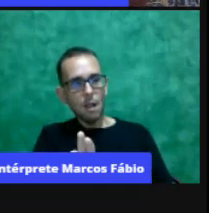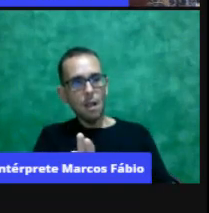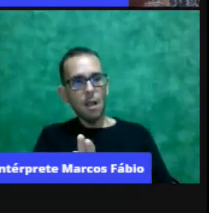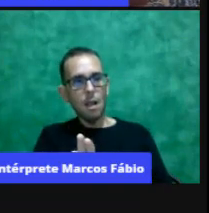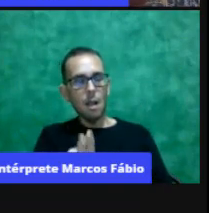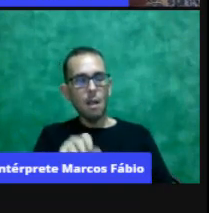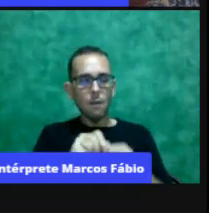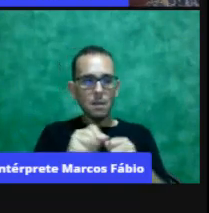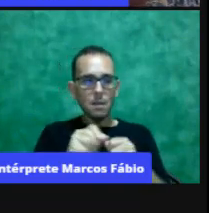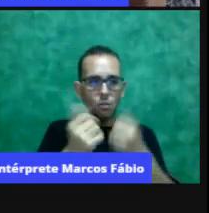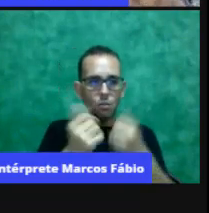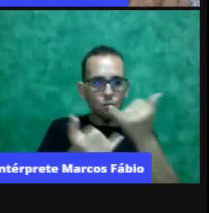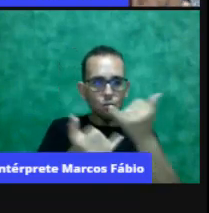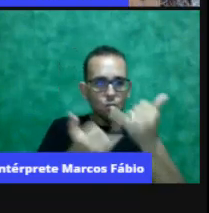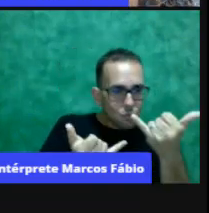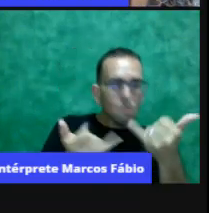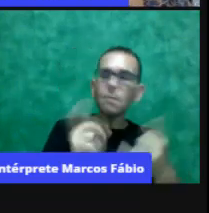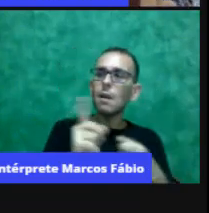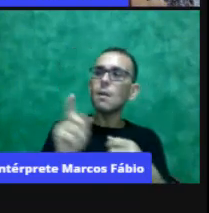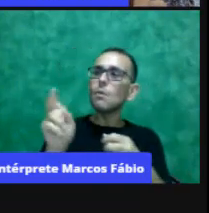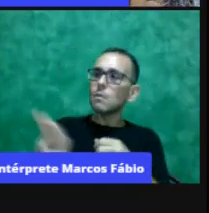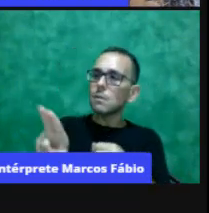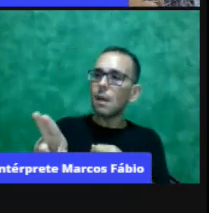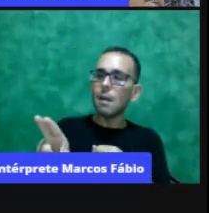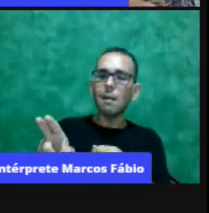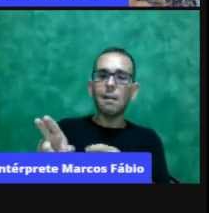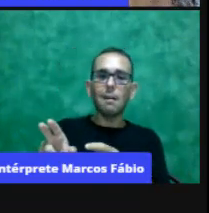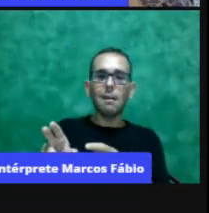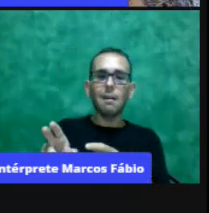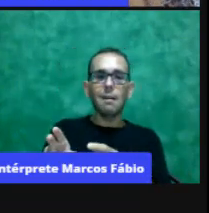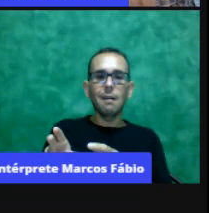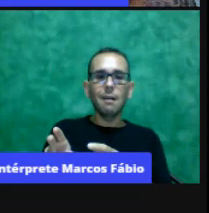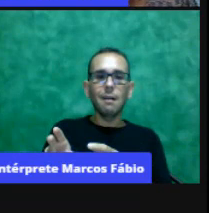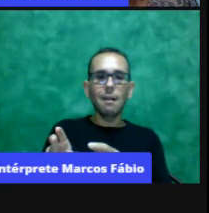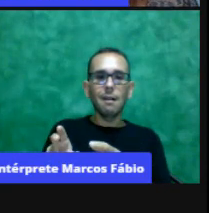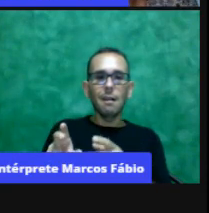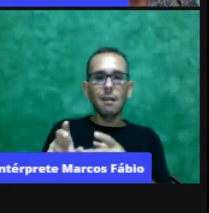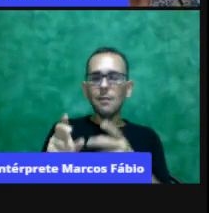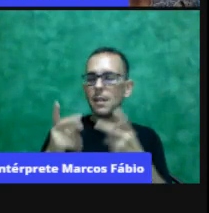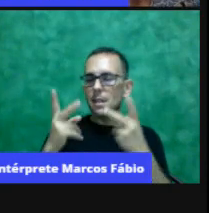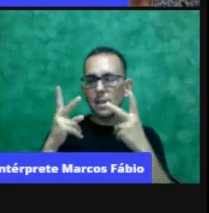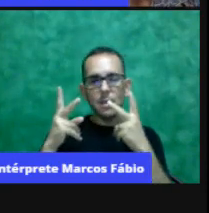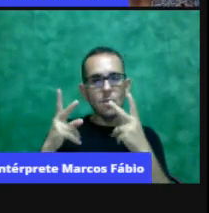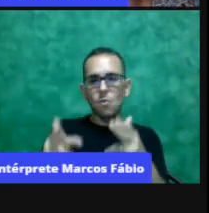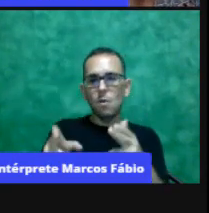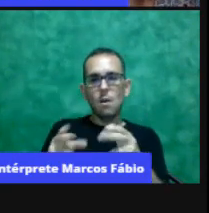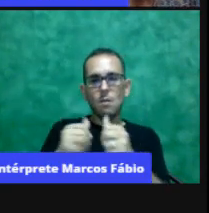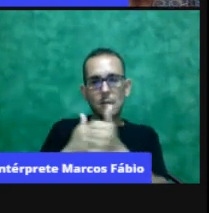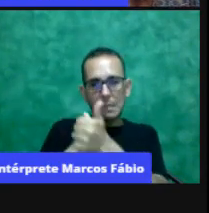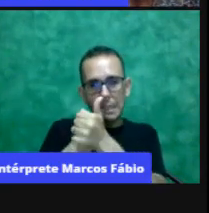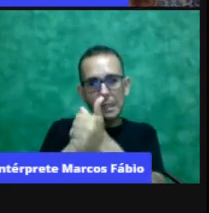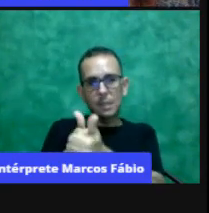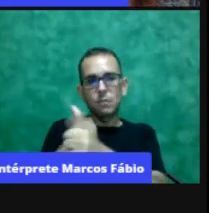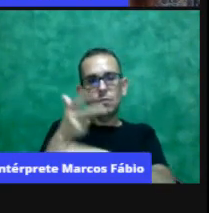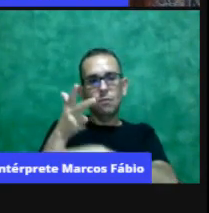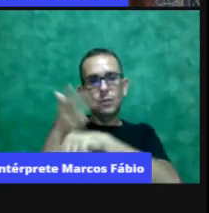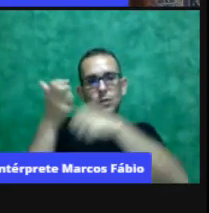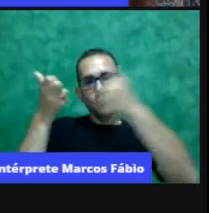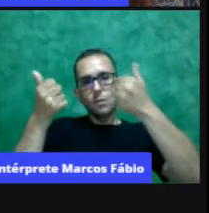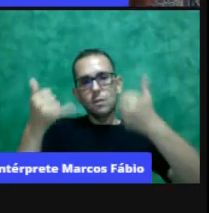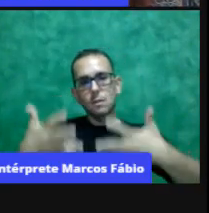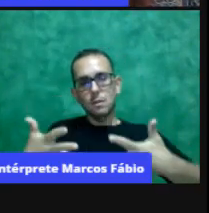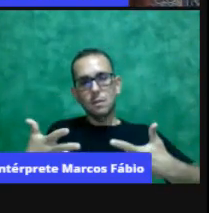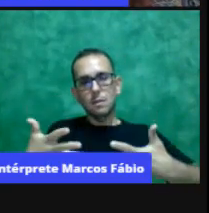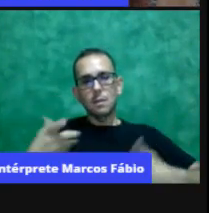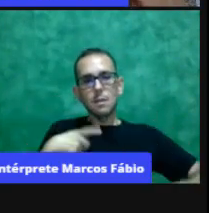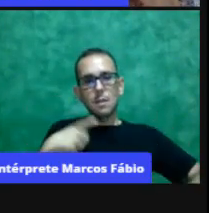fazer o jogo, mas para utilizar, ele vira a bolinha do jeito, seguindo o tutorial, você vai ver que ele vira